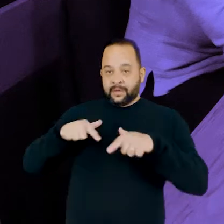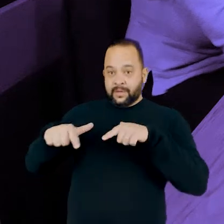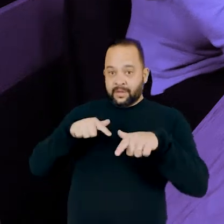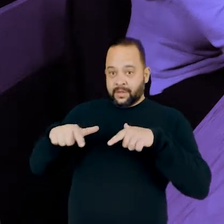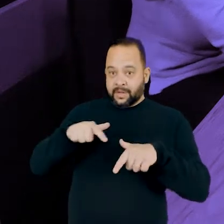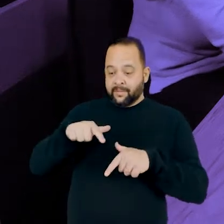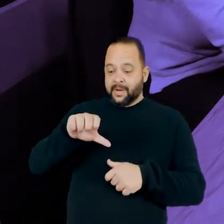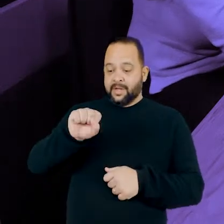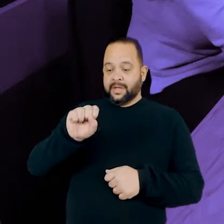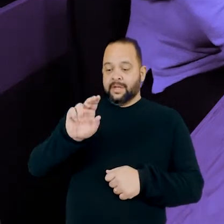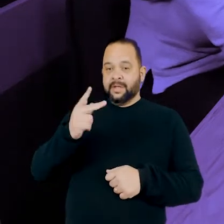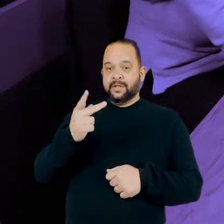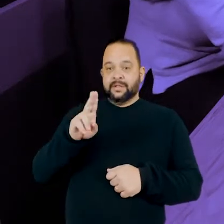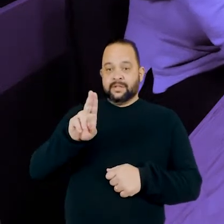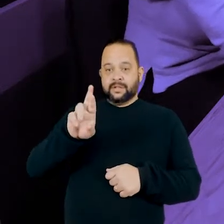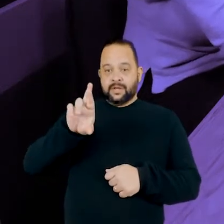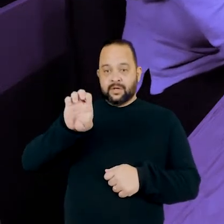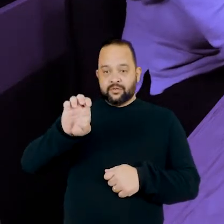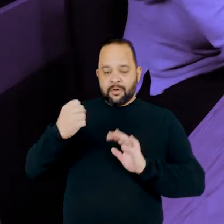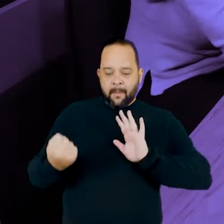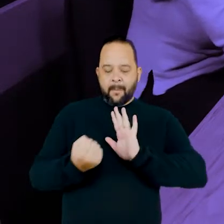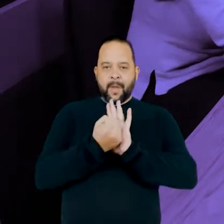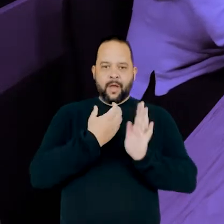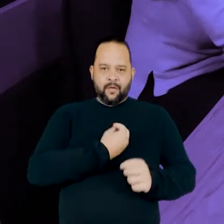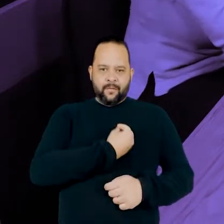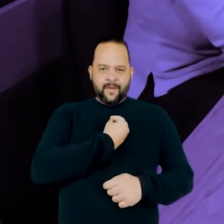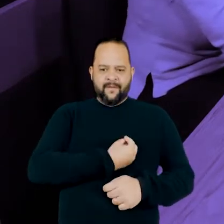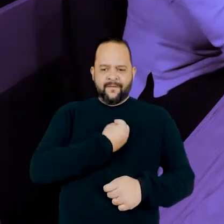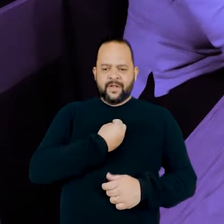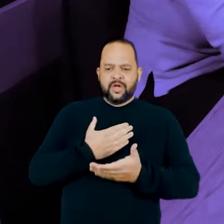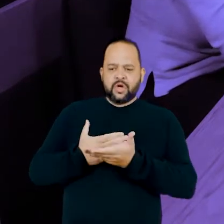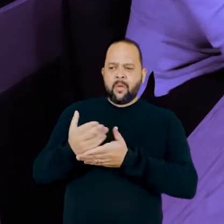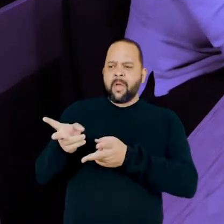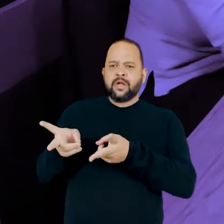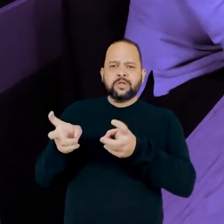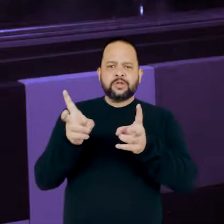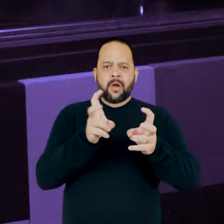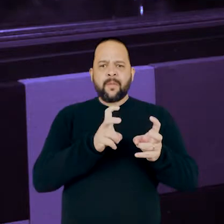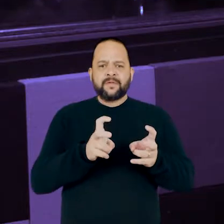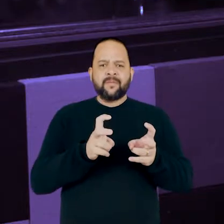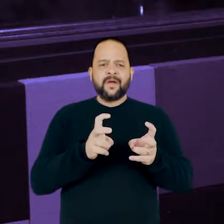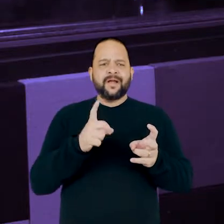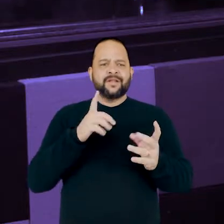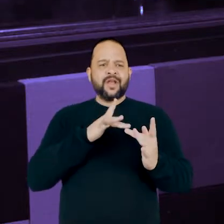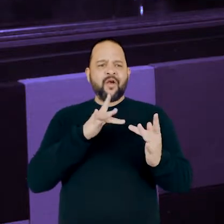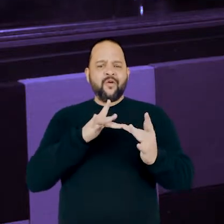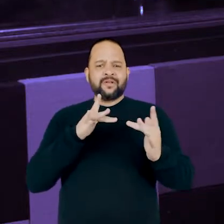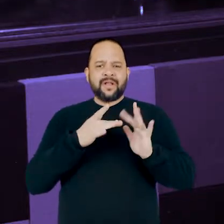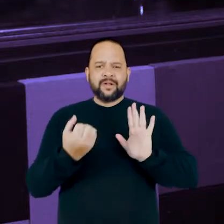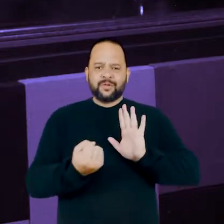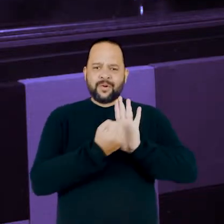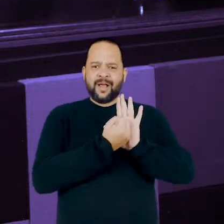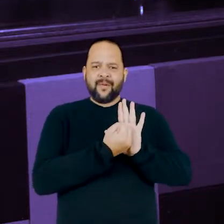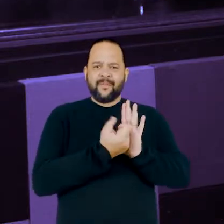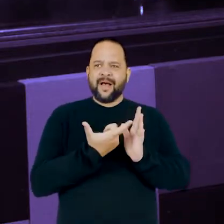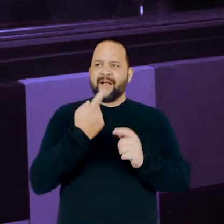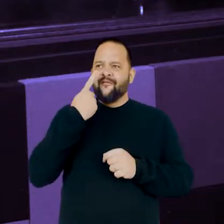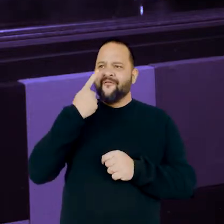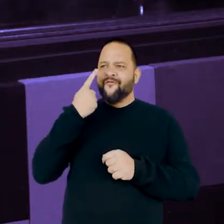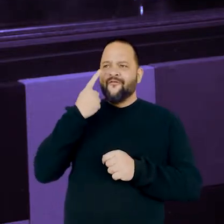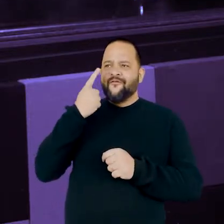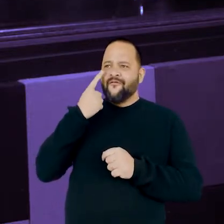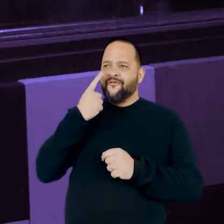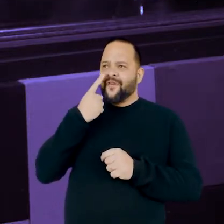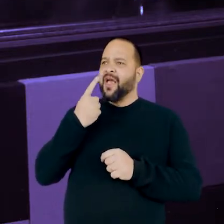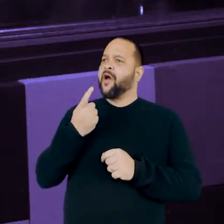Quando eu fui trabalhar na Shure, isso é algo que me marcou muito, né? Porque daí você começa a reparar. Quando você começa a ter o contato com a marca, você